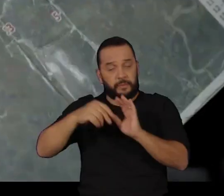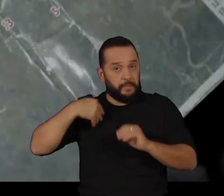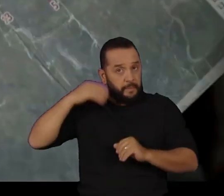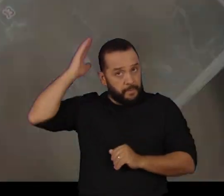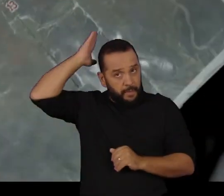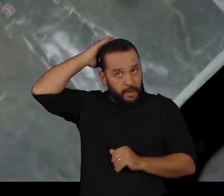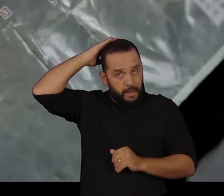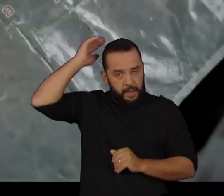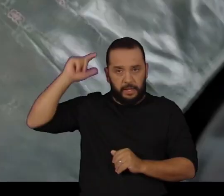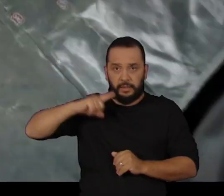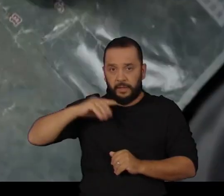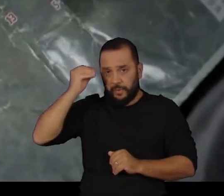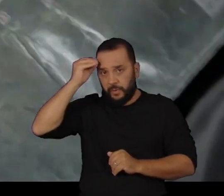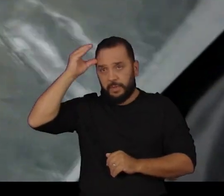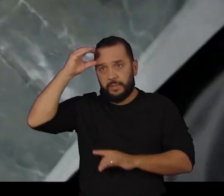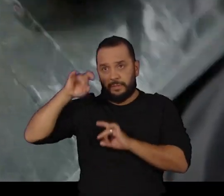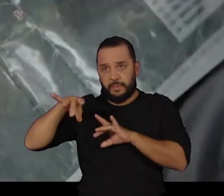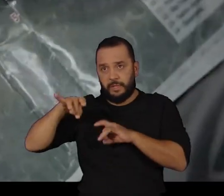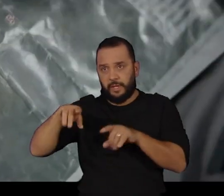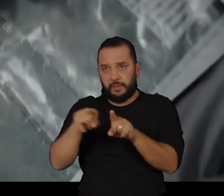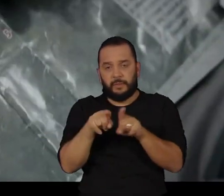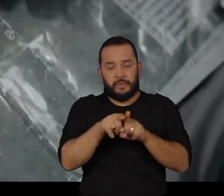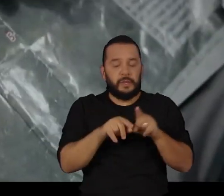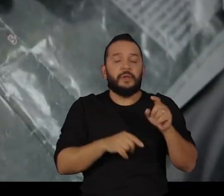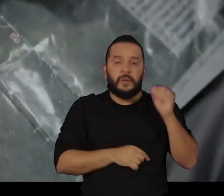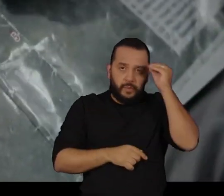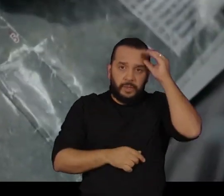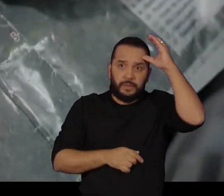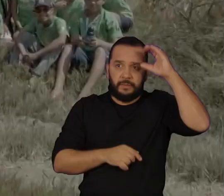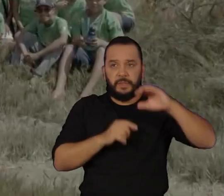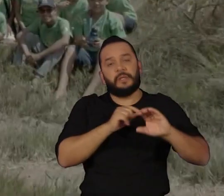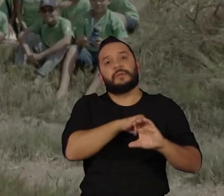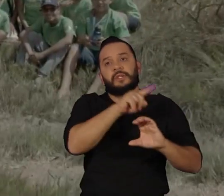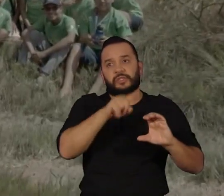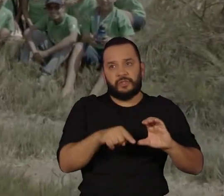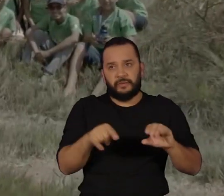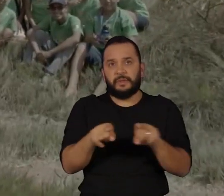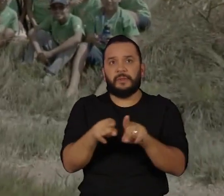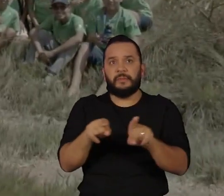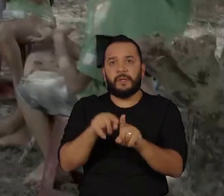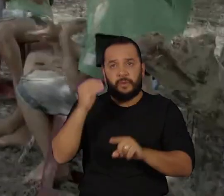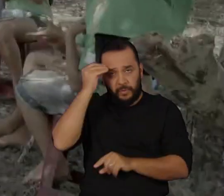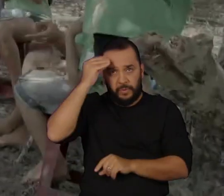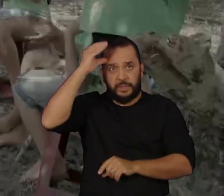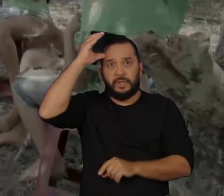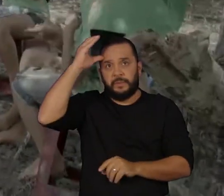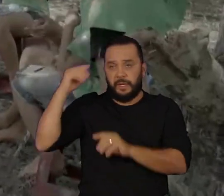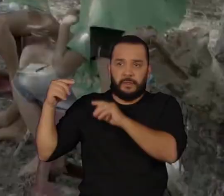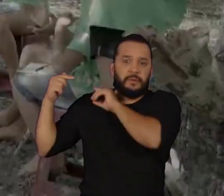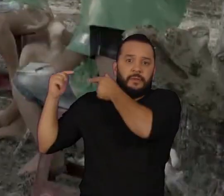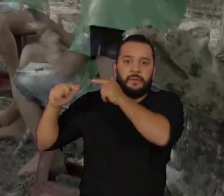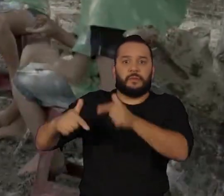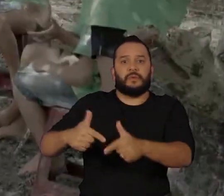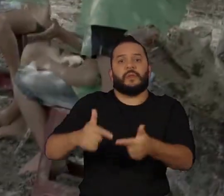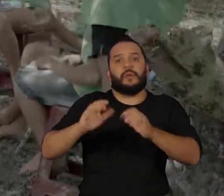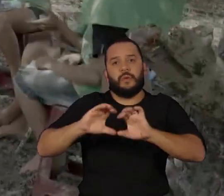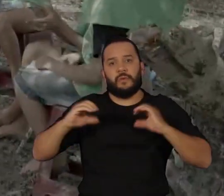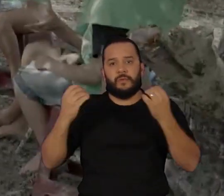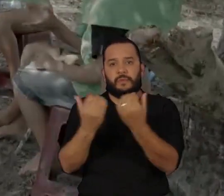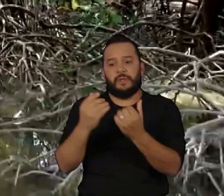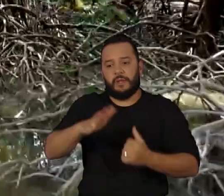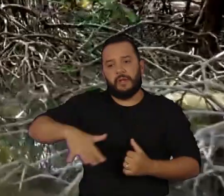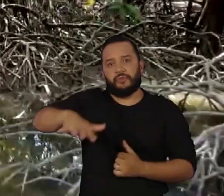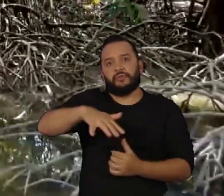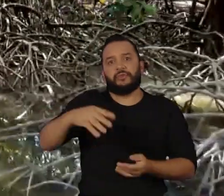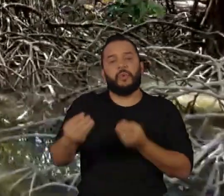une o conhecimento técnico e científico com o saber tradicional de comunidades locais para recuperar